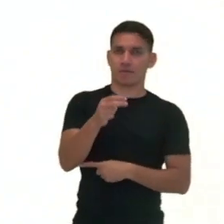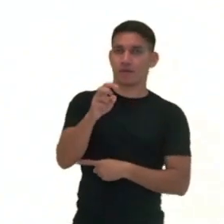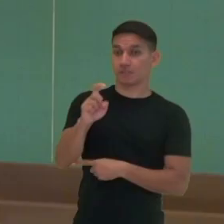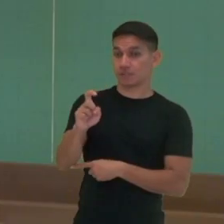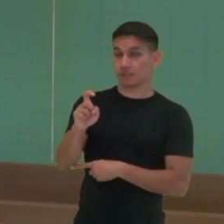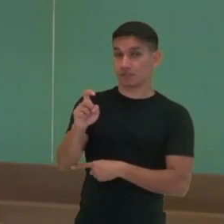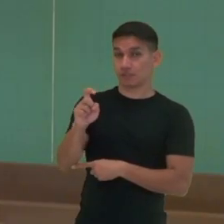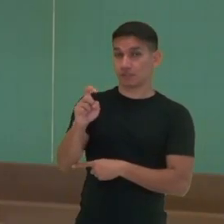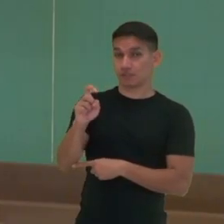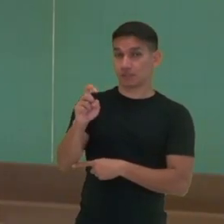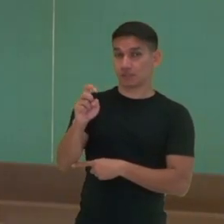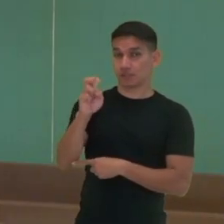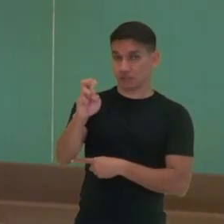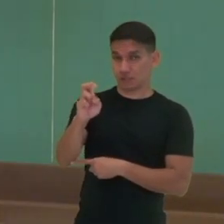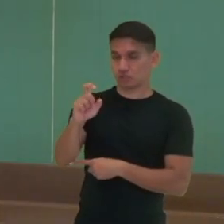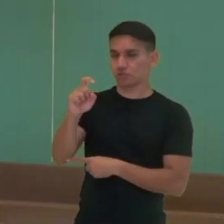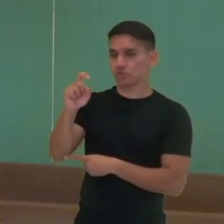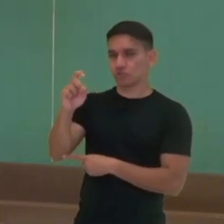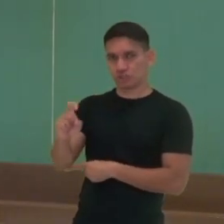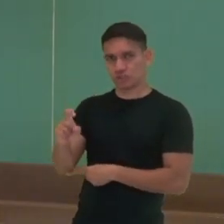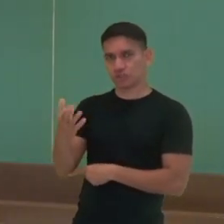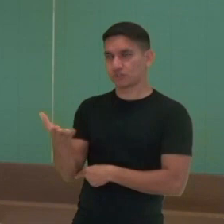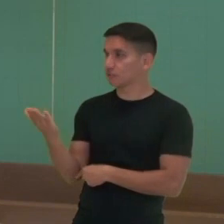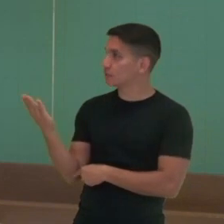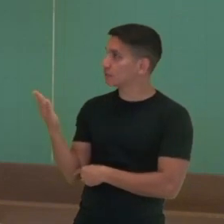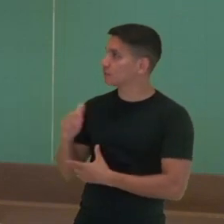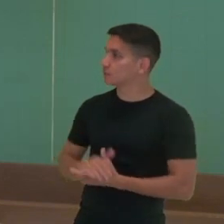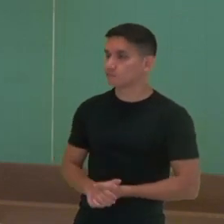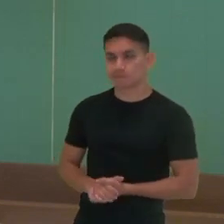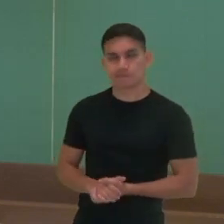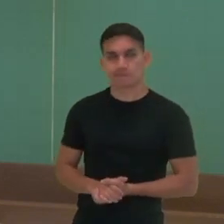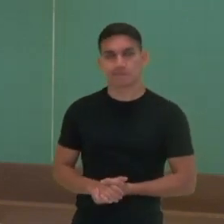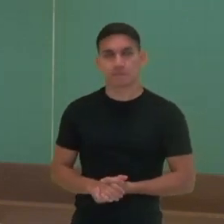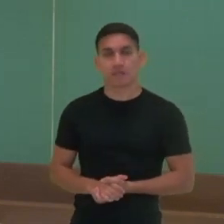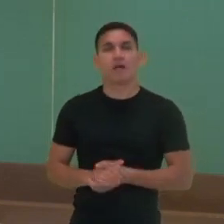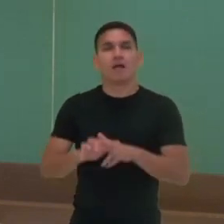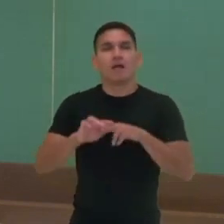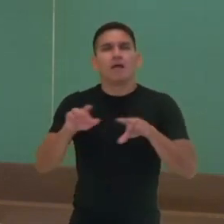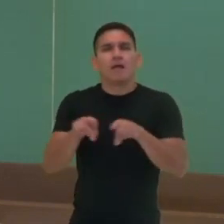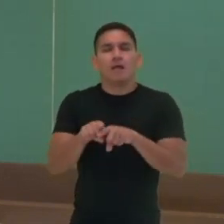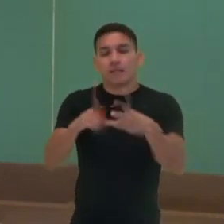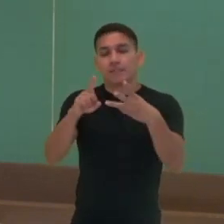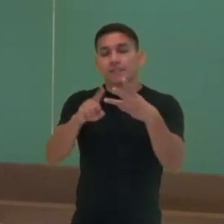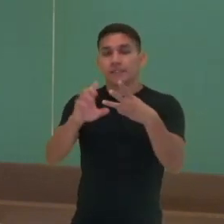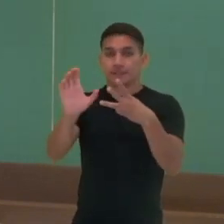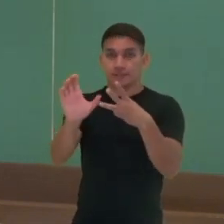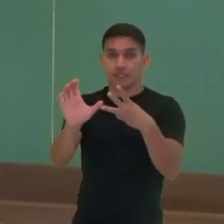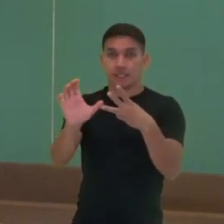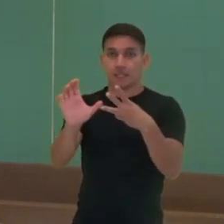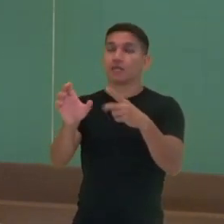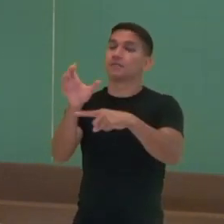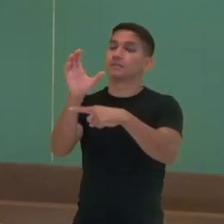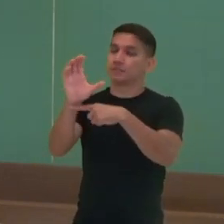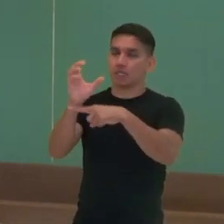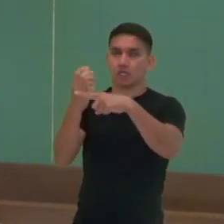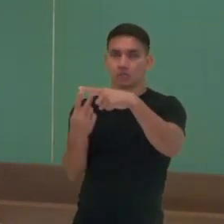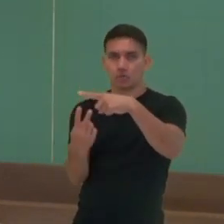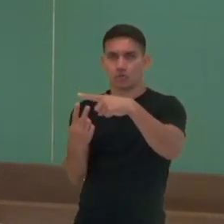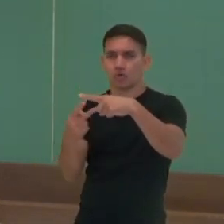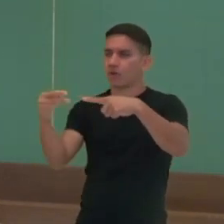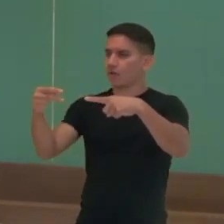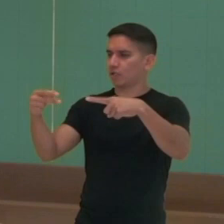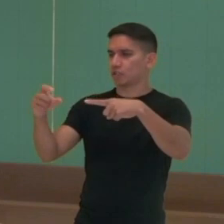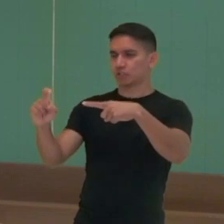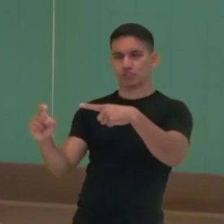vezes esse resultado final, 5 vezes X. E C sobre 2 é igual a X. Então,